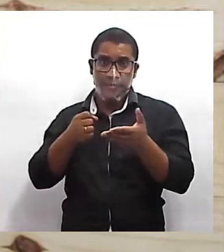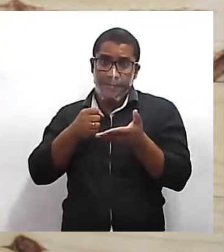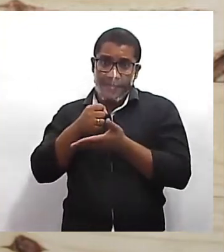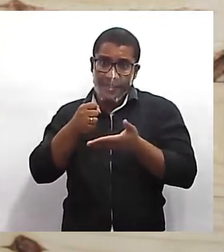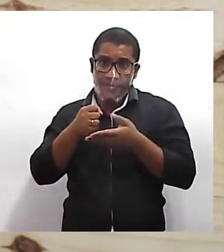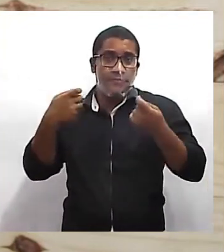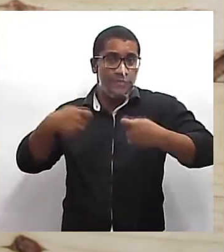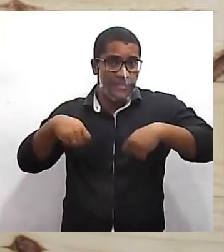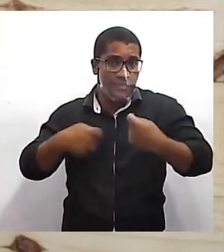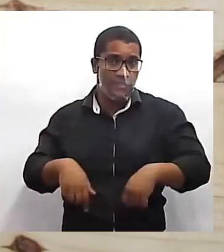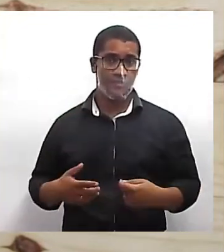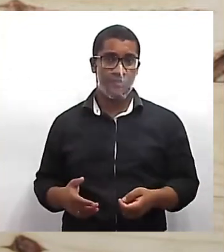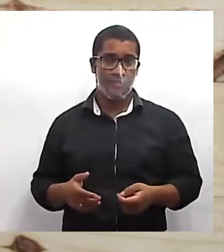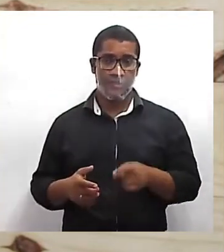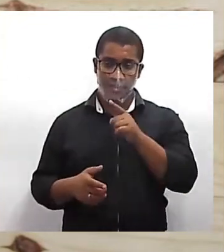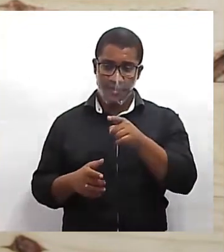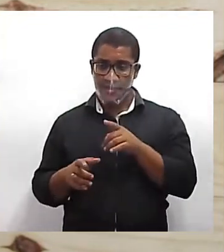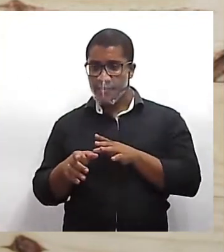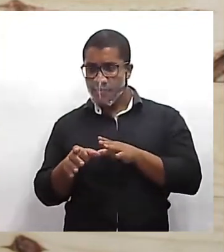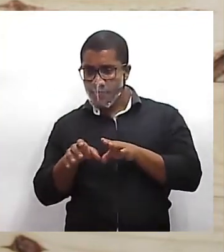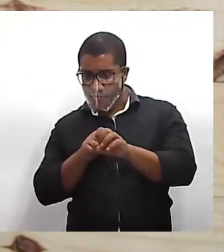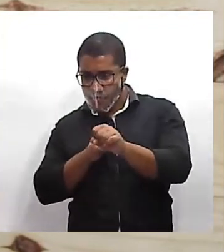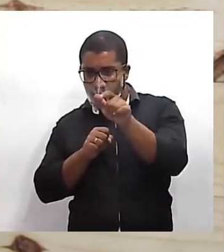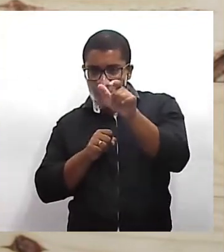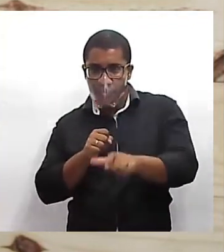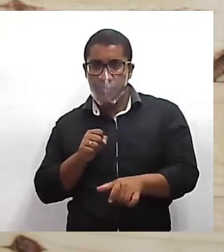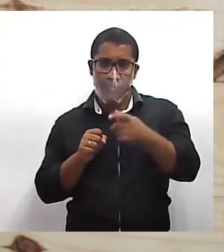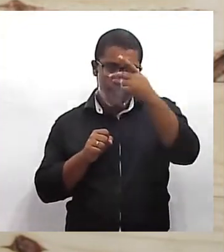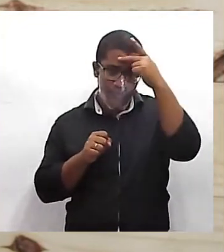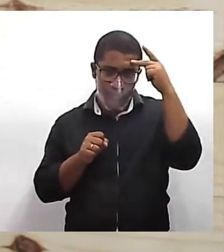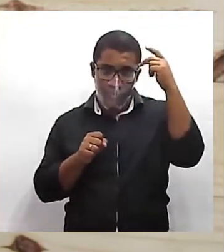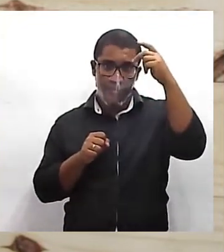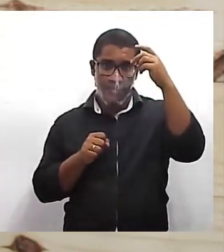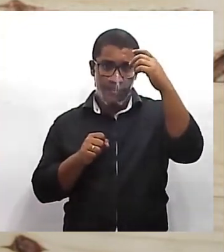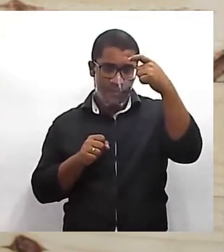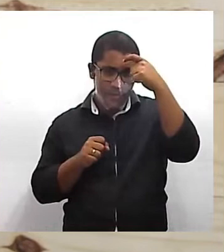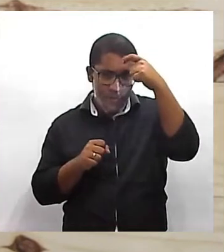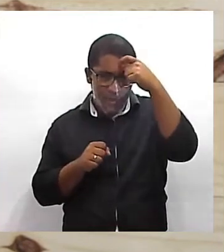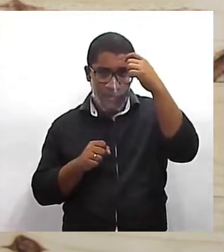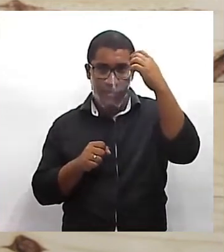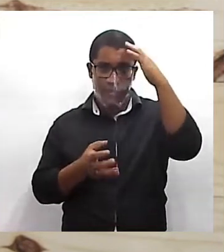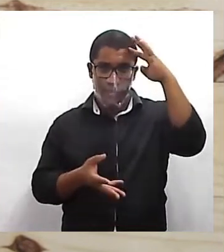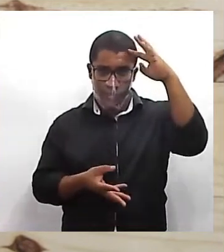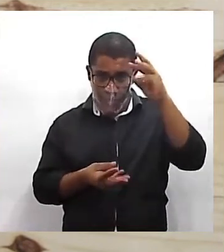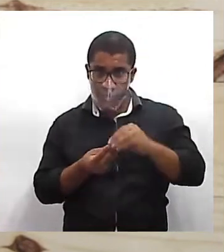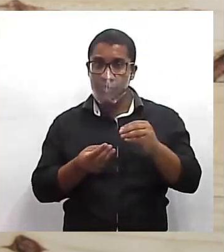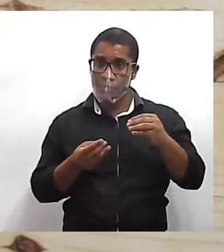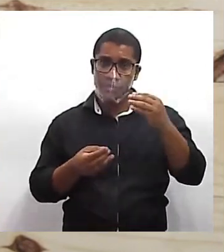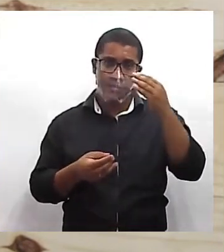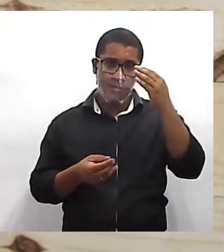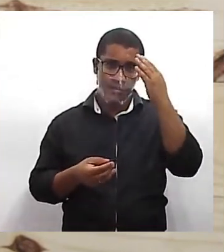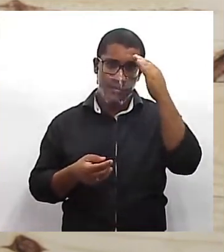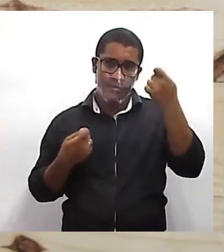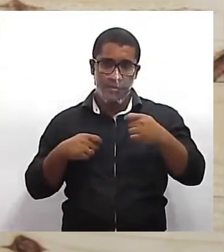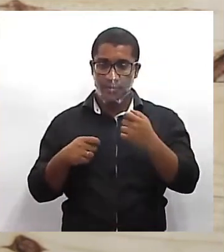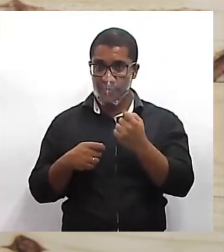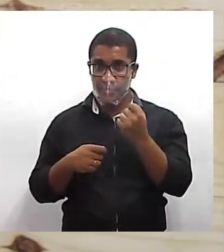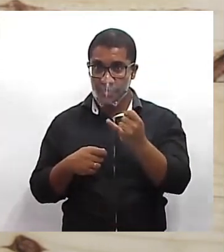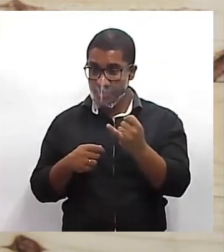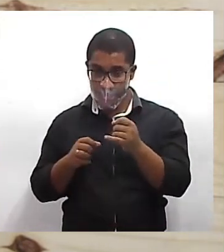do sujeito. Porque sem educação de base, sem educação não se faz